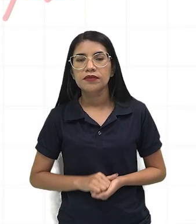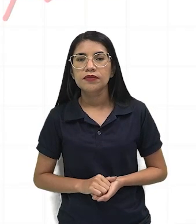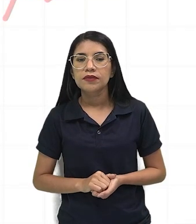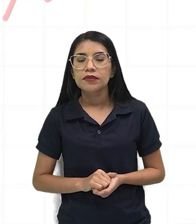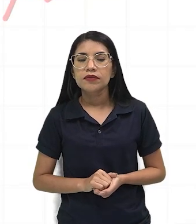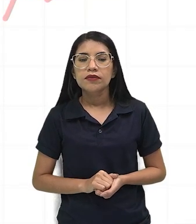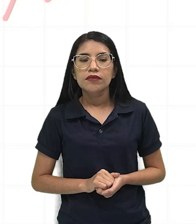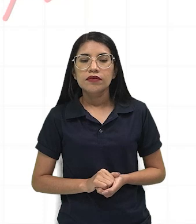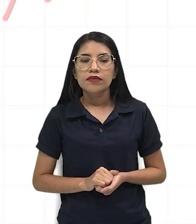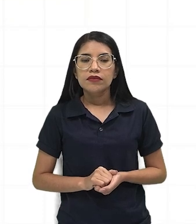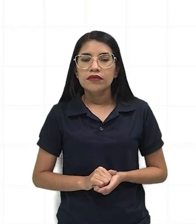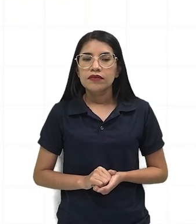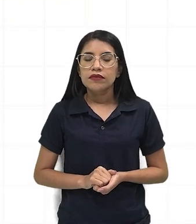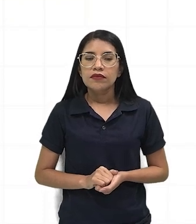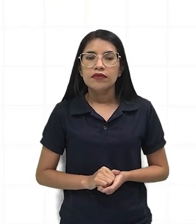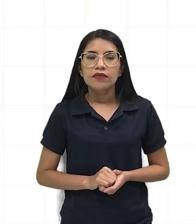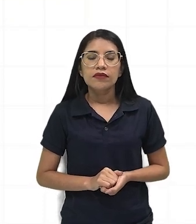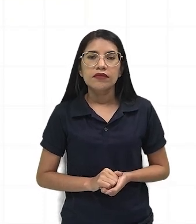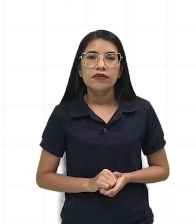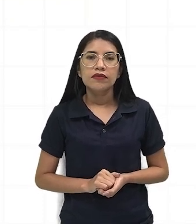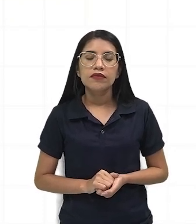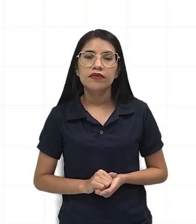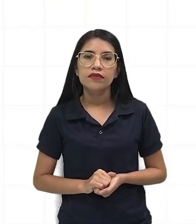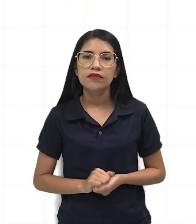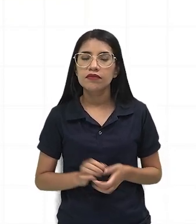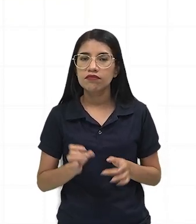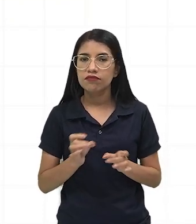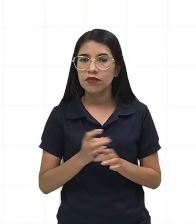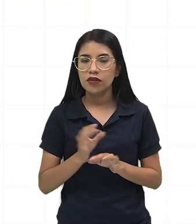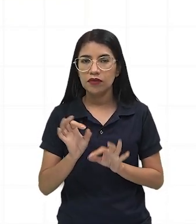9,9. Beleza, meu povo? Tá aqui, ó.